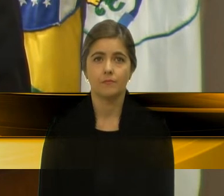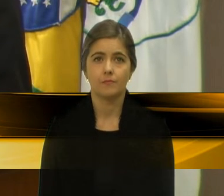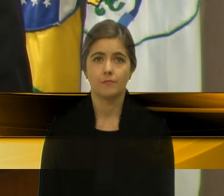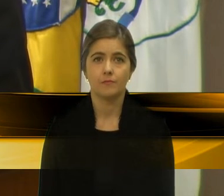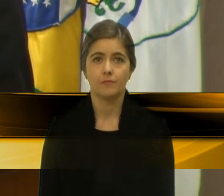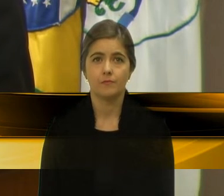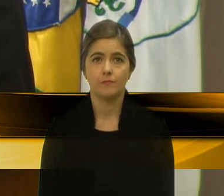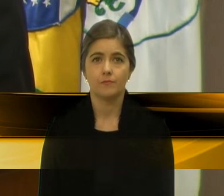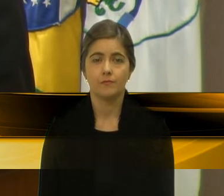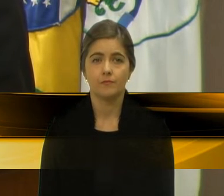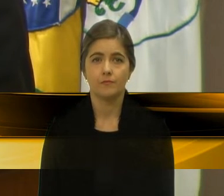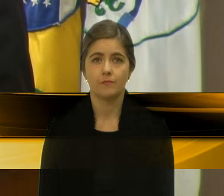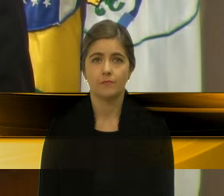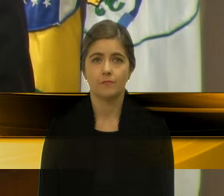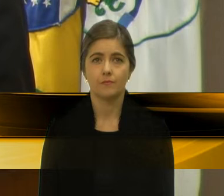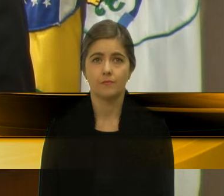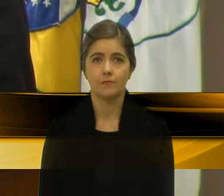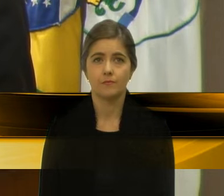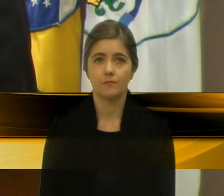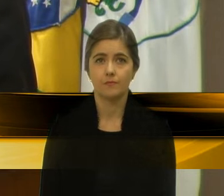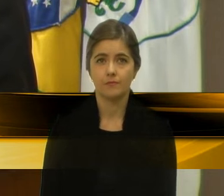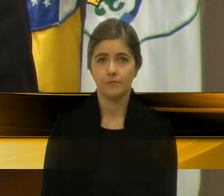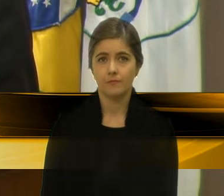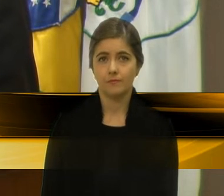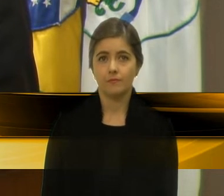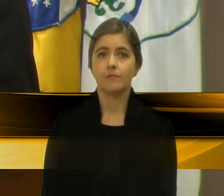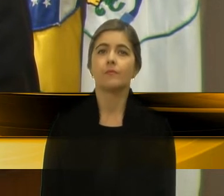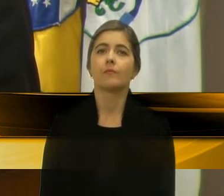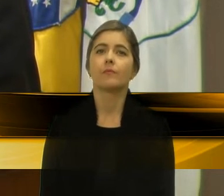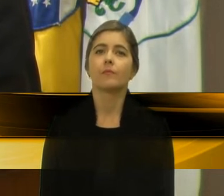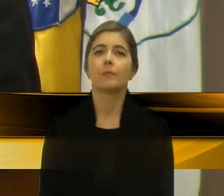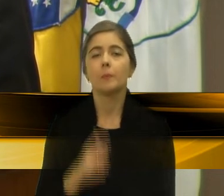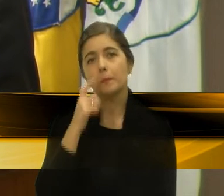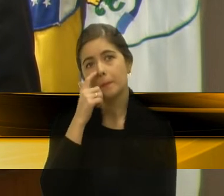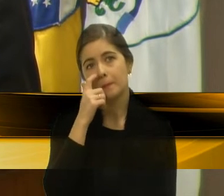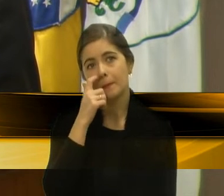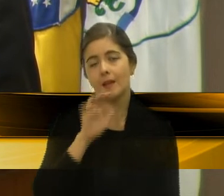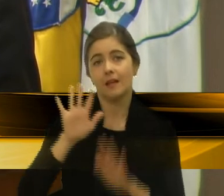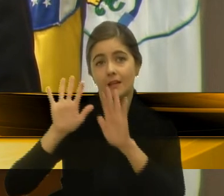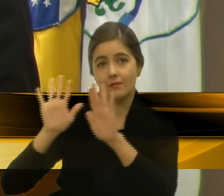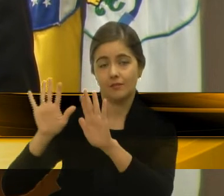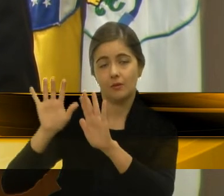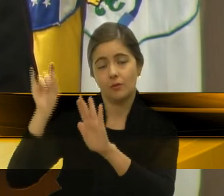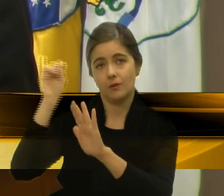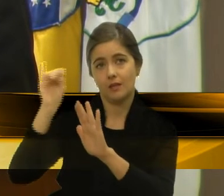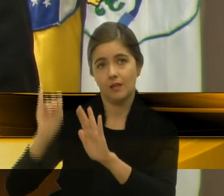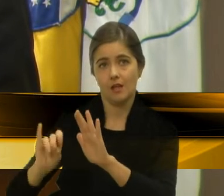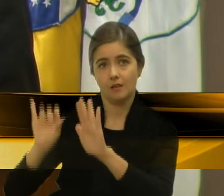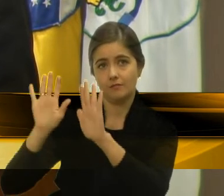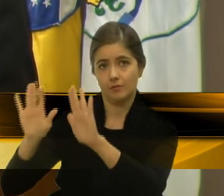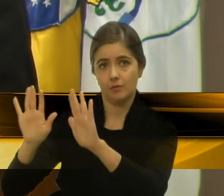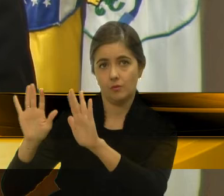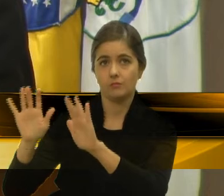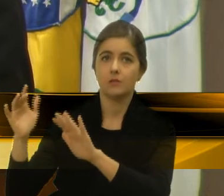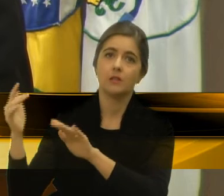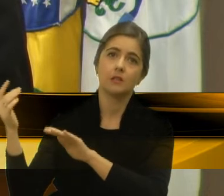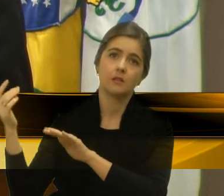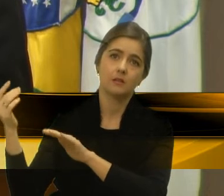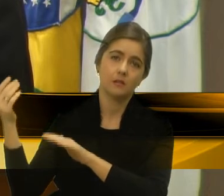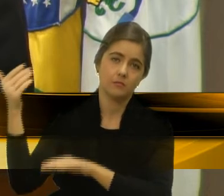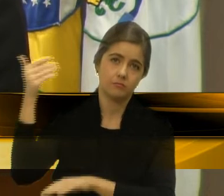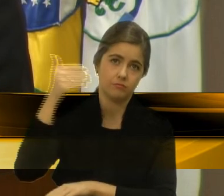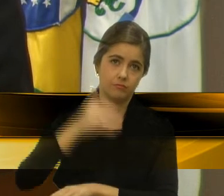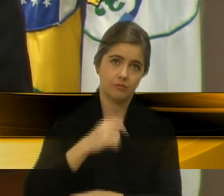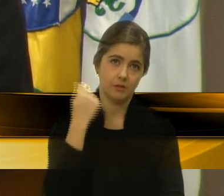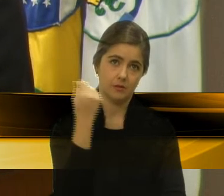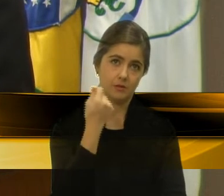deixaram o monastério de Arezzo na região italiana de Toscana, rumo ao Rio Grande do